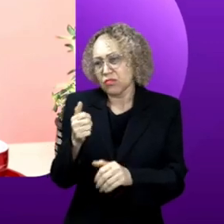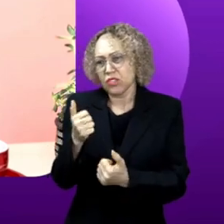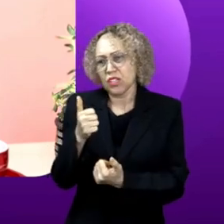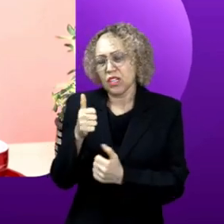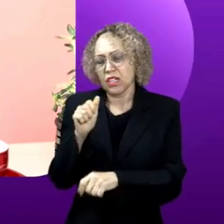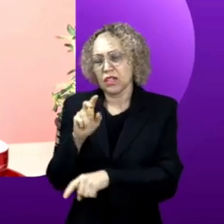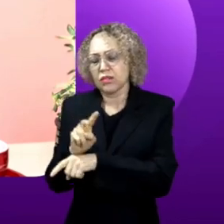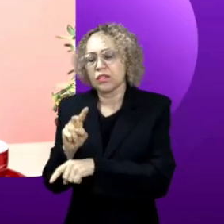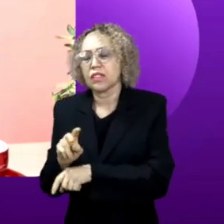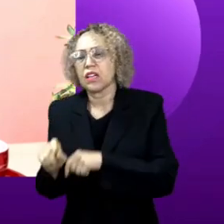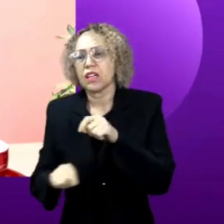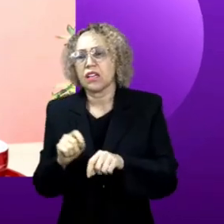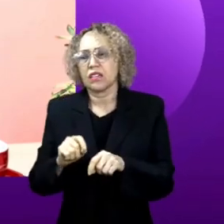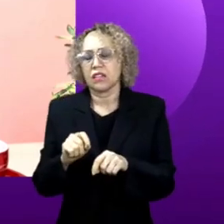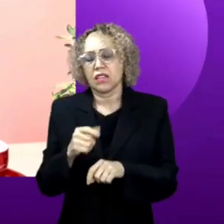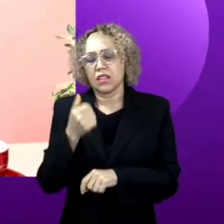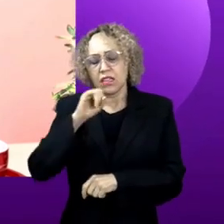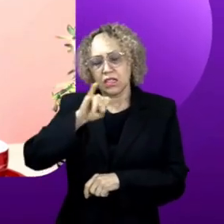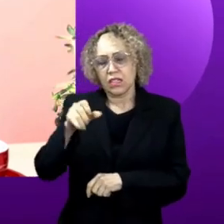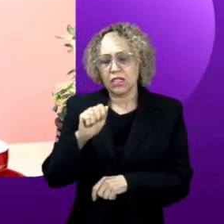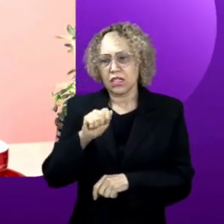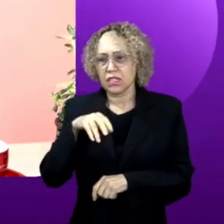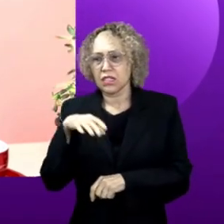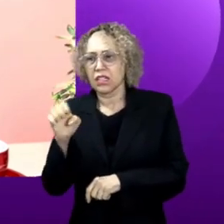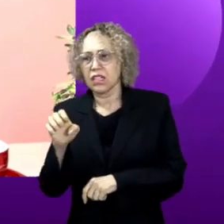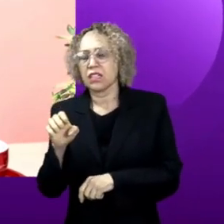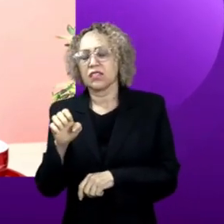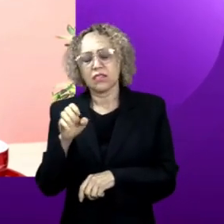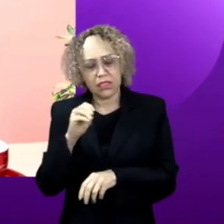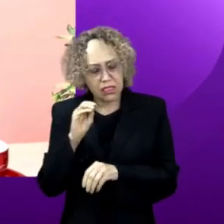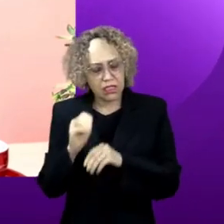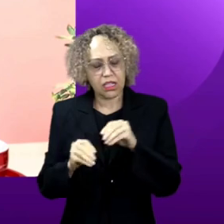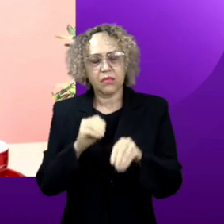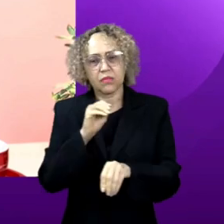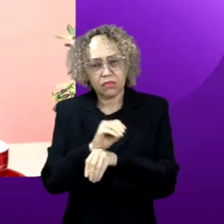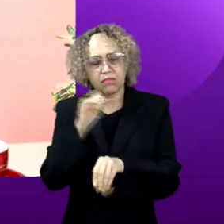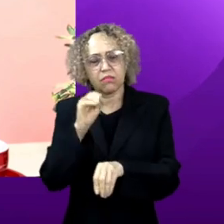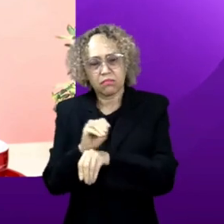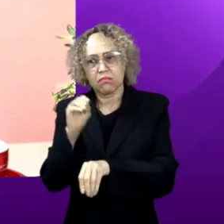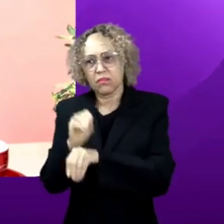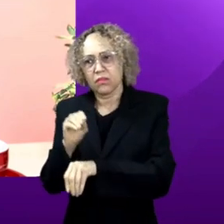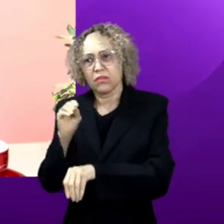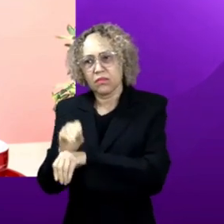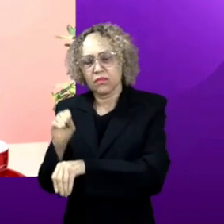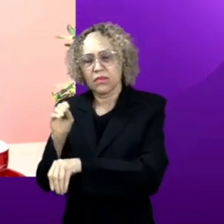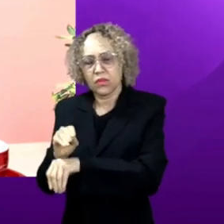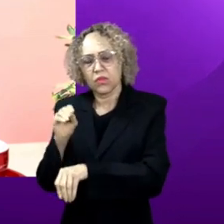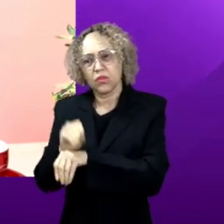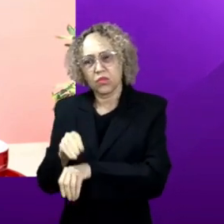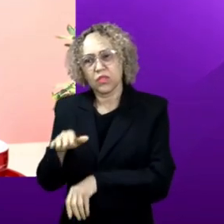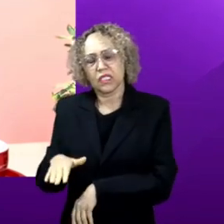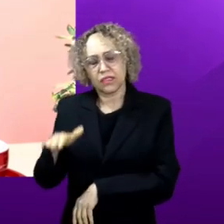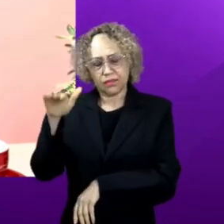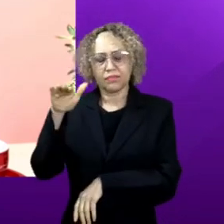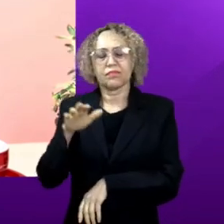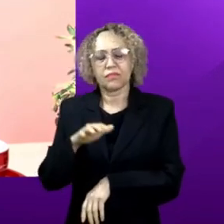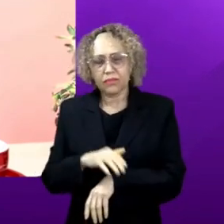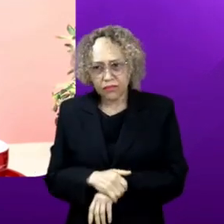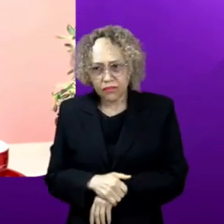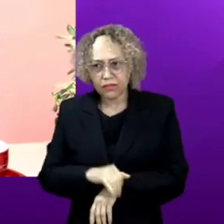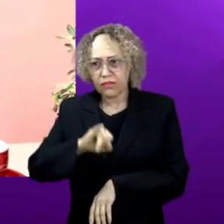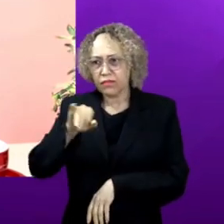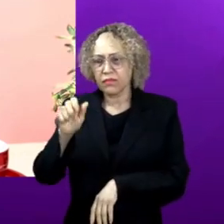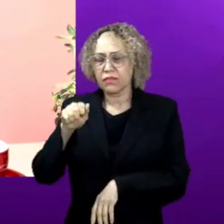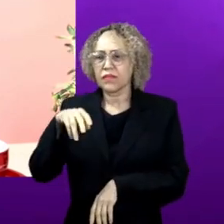lago, levada à deriva pelo fio de um papagaio, como costuma fazer Benjamin, apesar da idade.